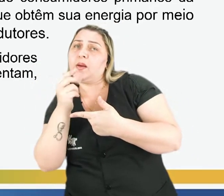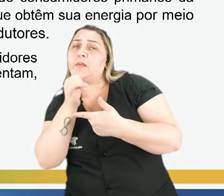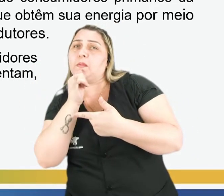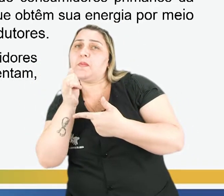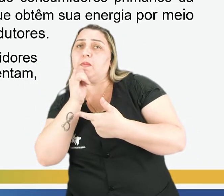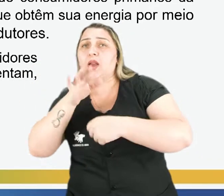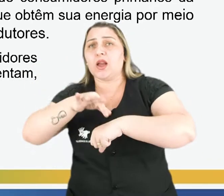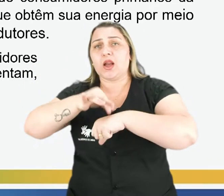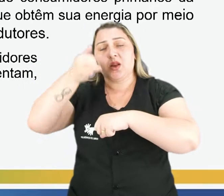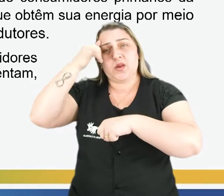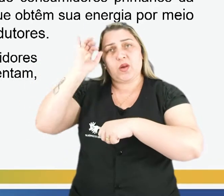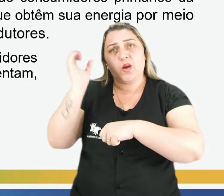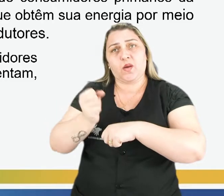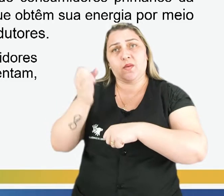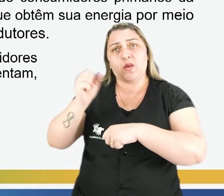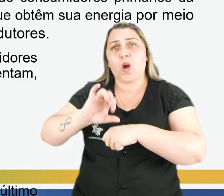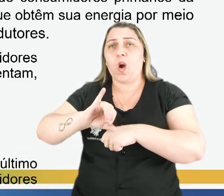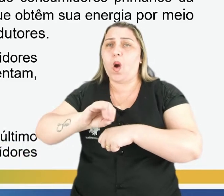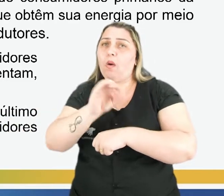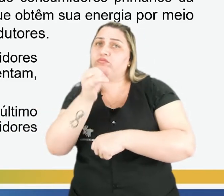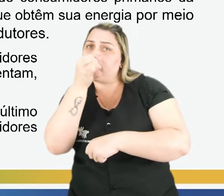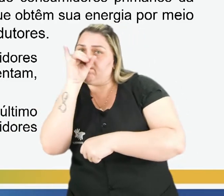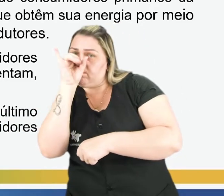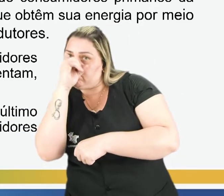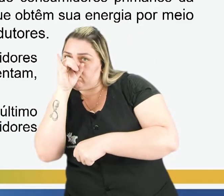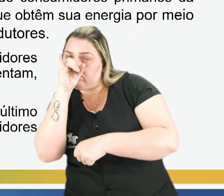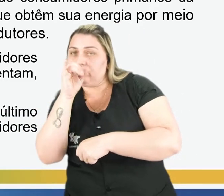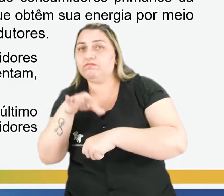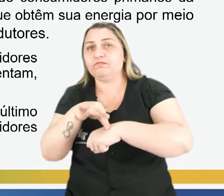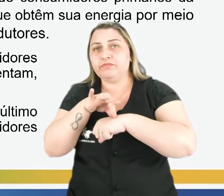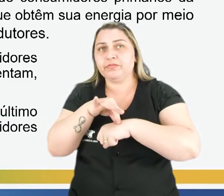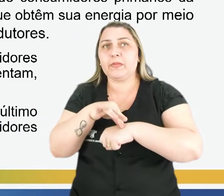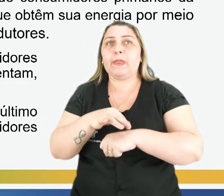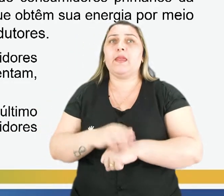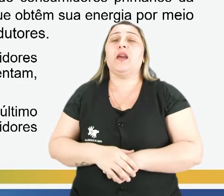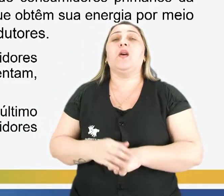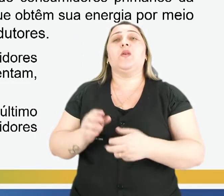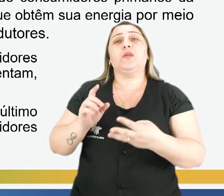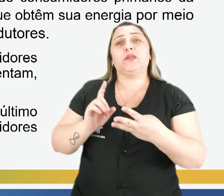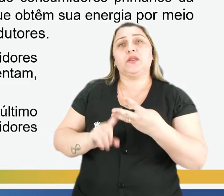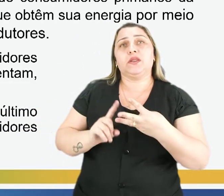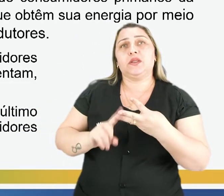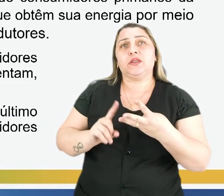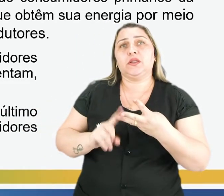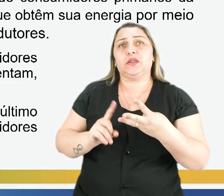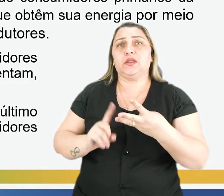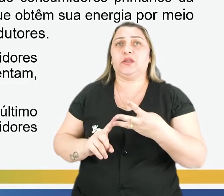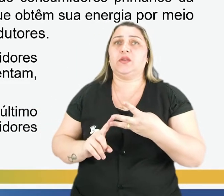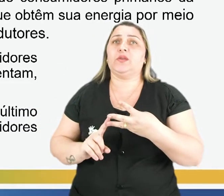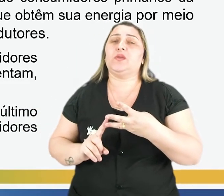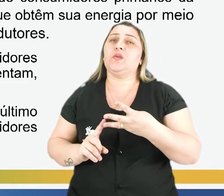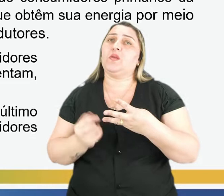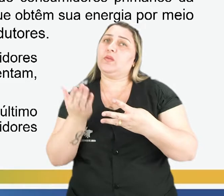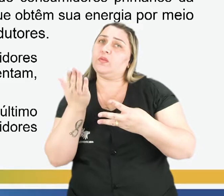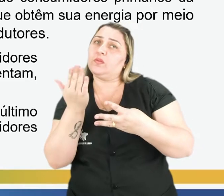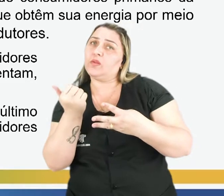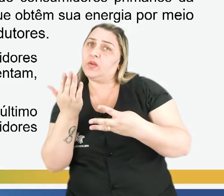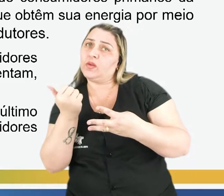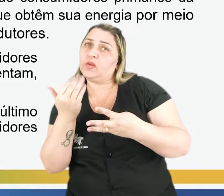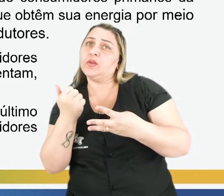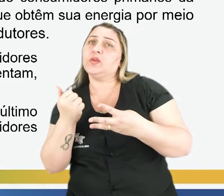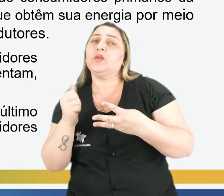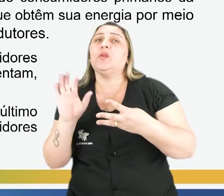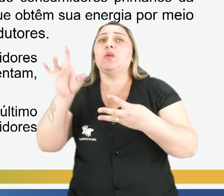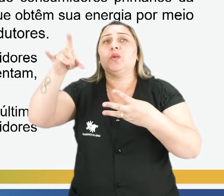carne bovina ou suína. Os terciários. Os consumidores terciários compõem